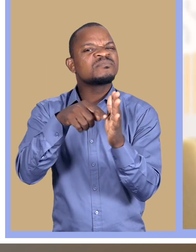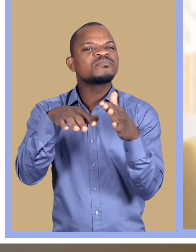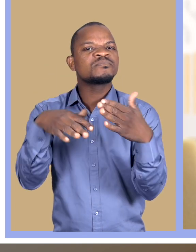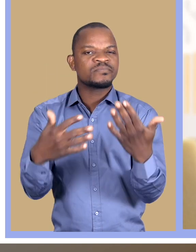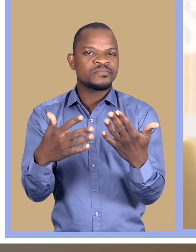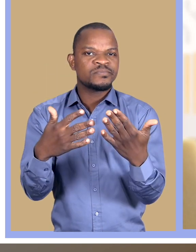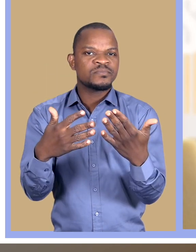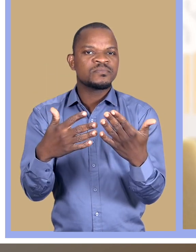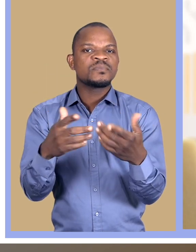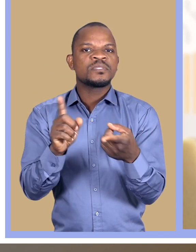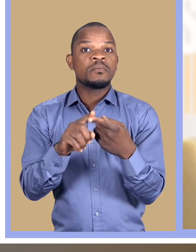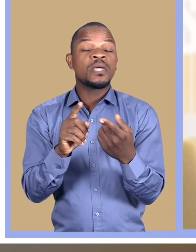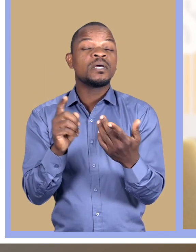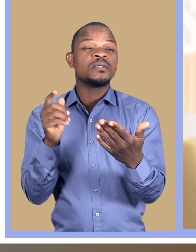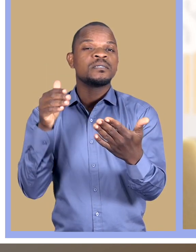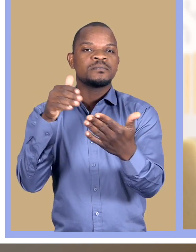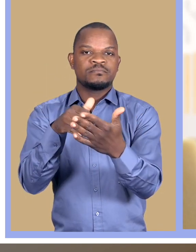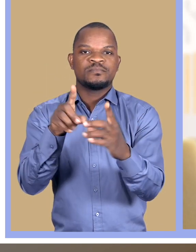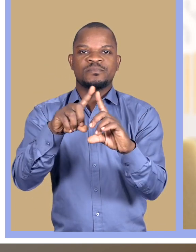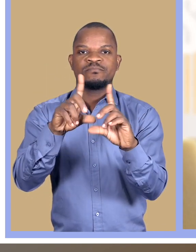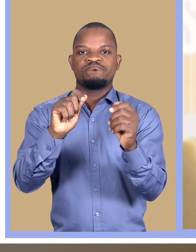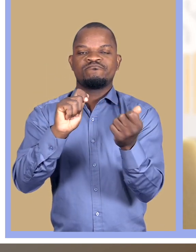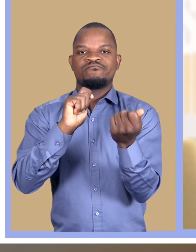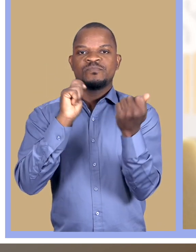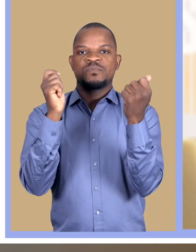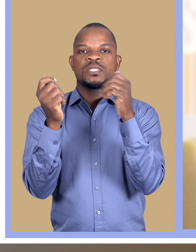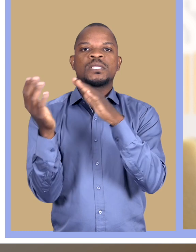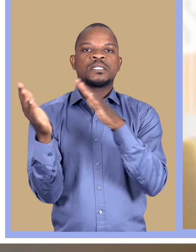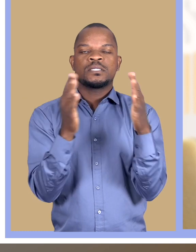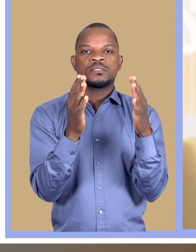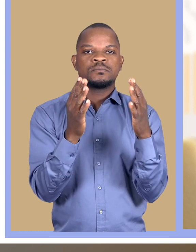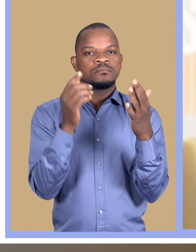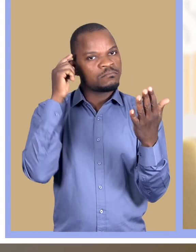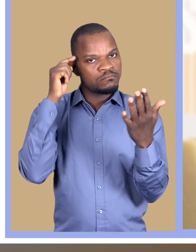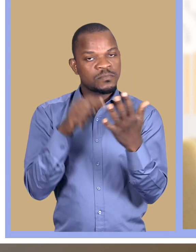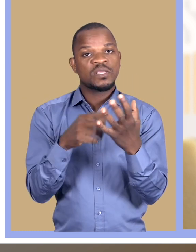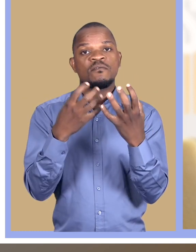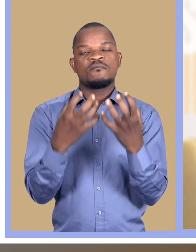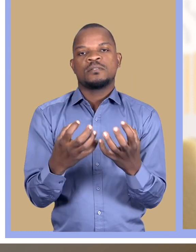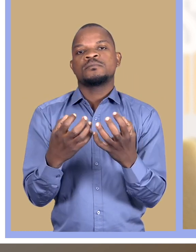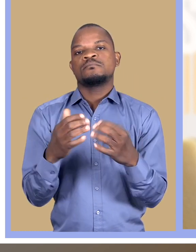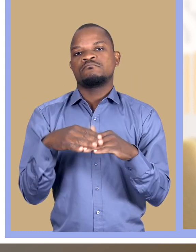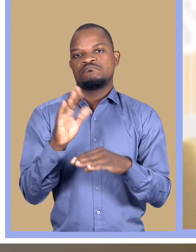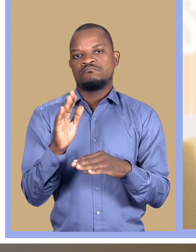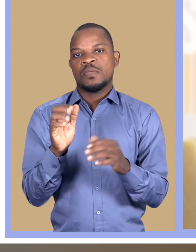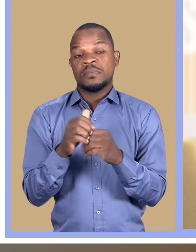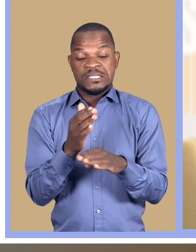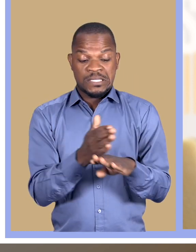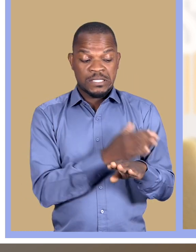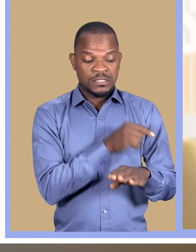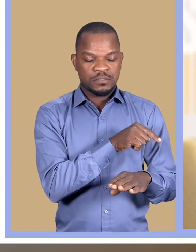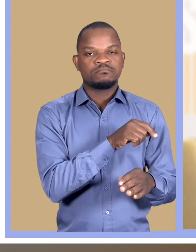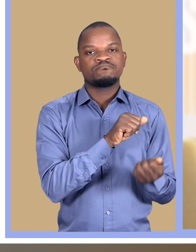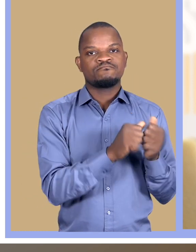ambiental, até chegarmos às mudanças climáticas, é todo um processo muito grande. E o nosso vazio está no